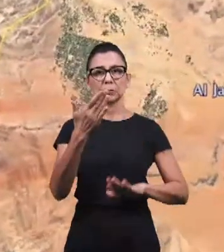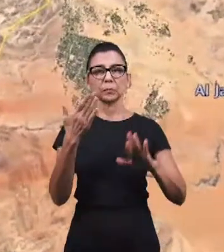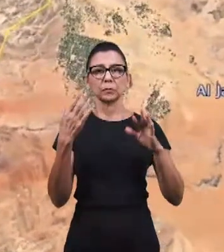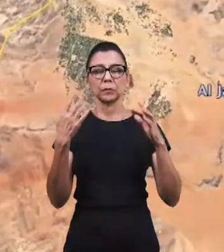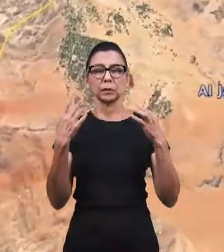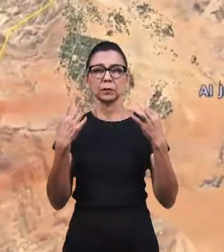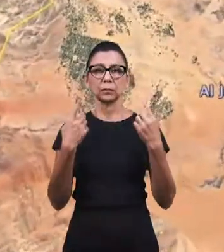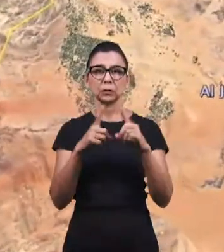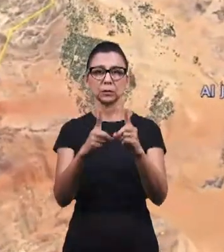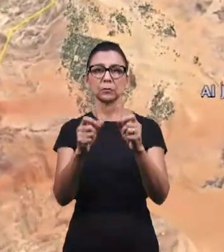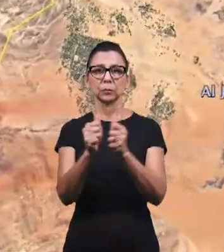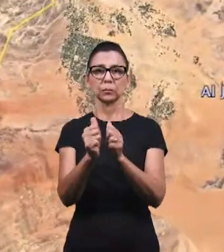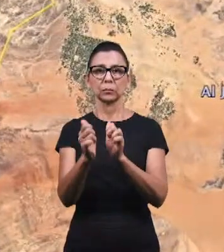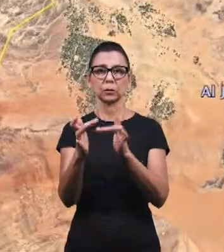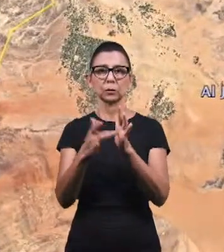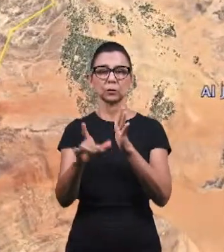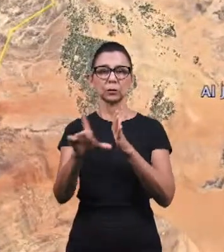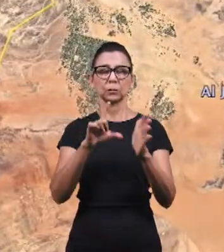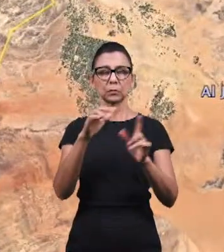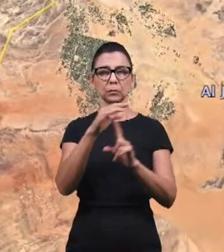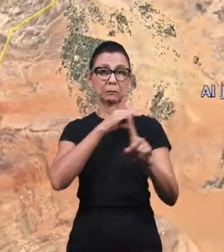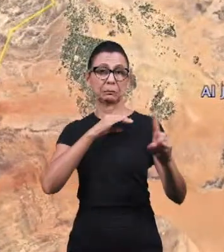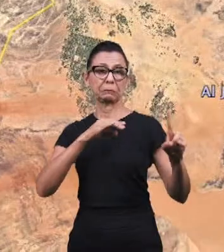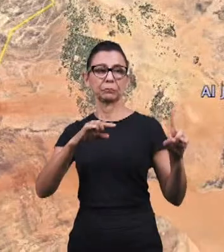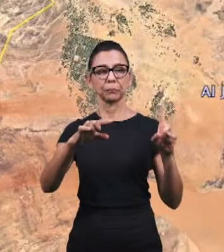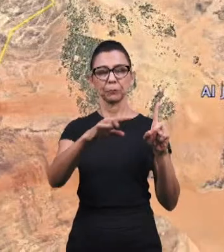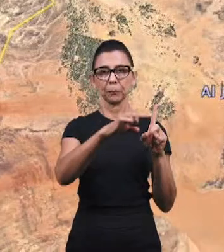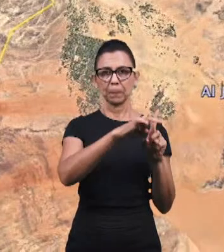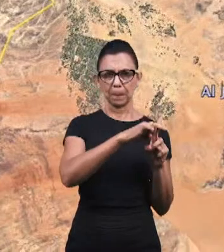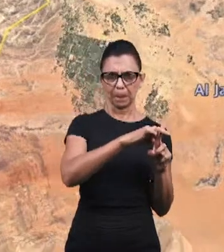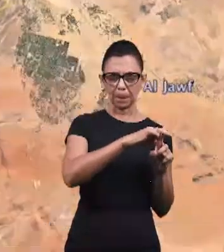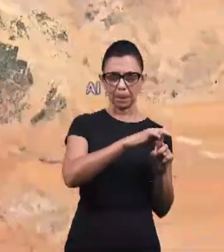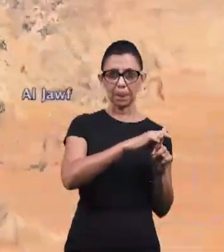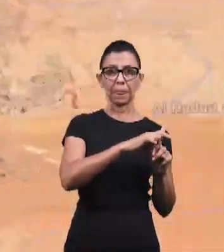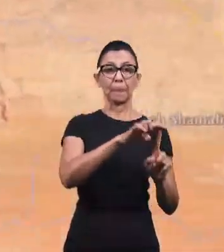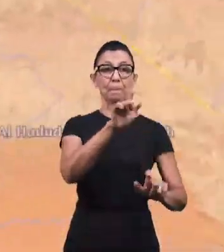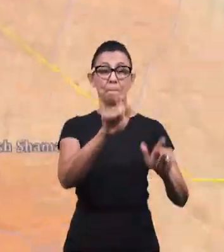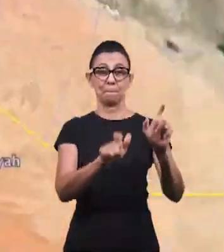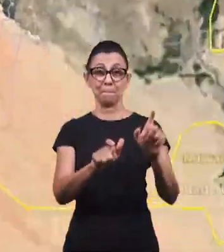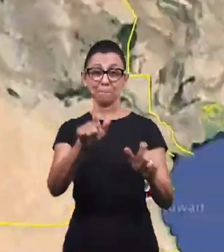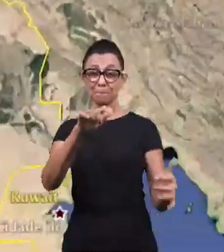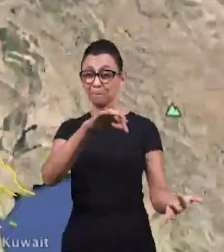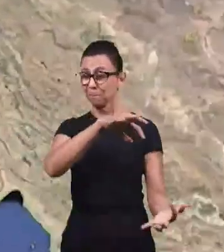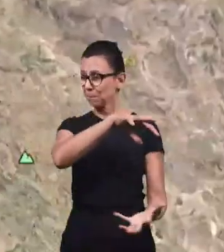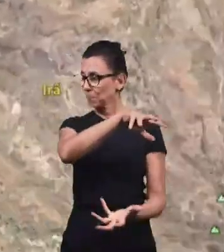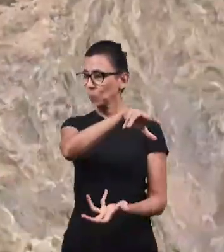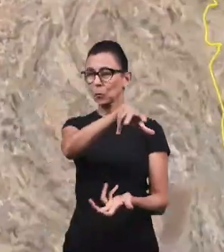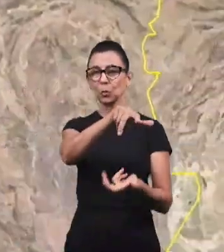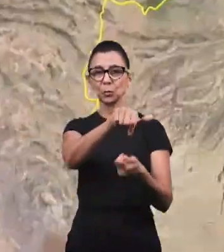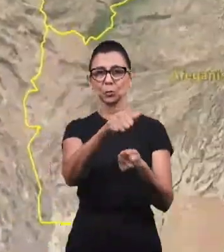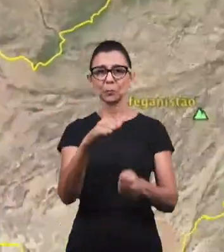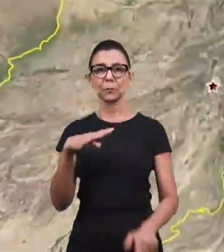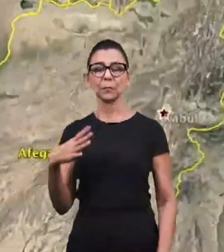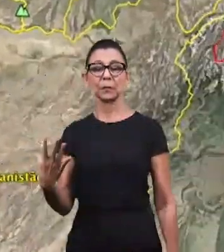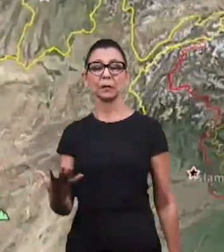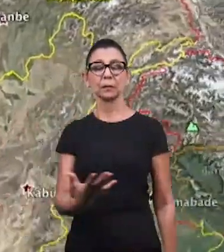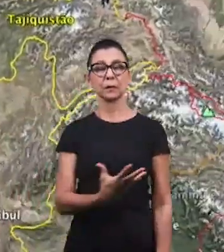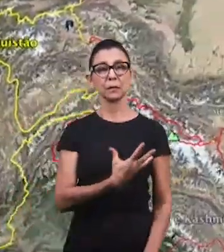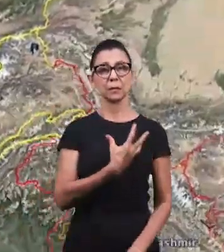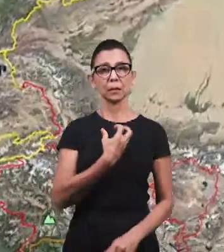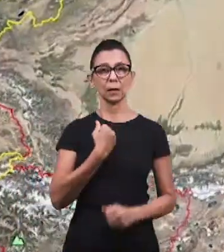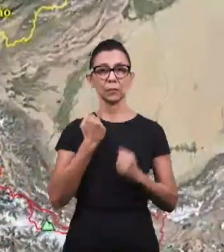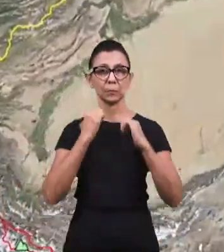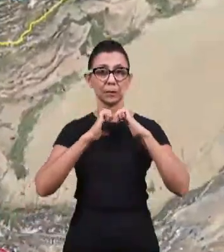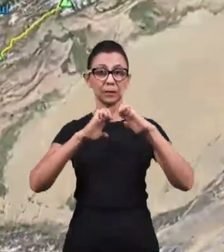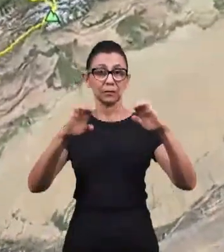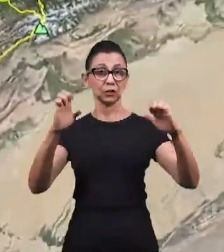na véspera de sua morte na cruz do Calvário. Pessoas de todas as partes do mundo têm sido